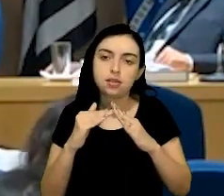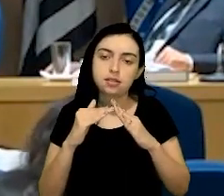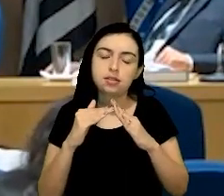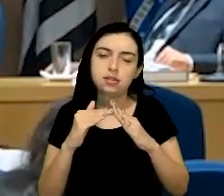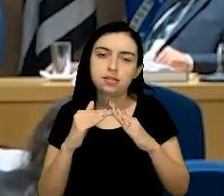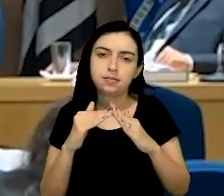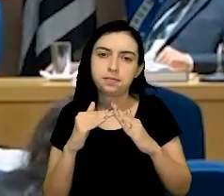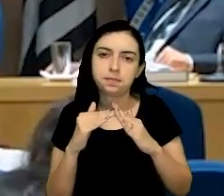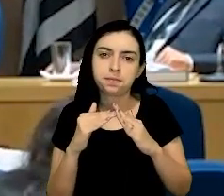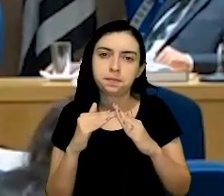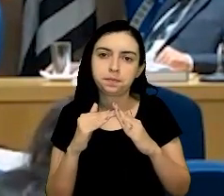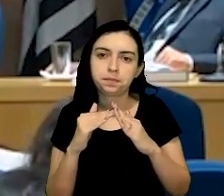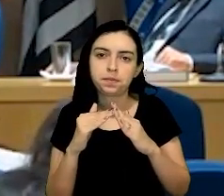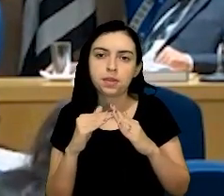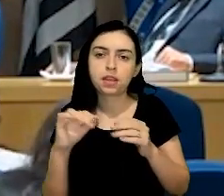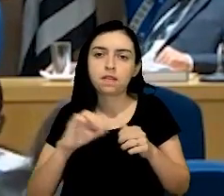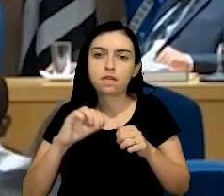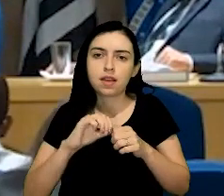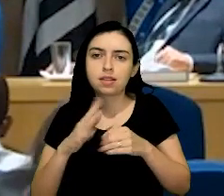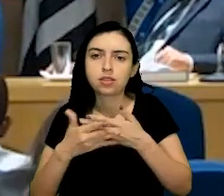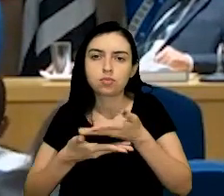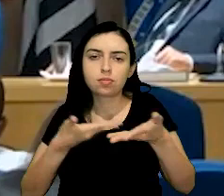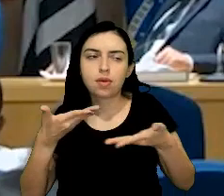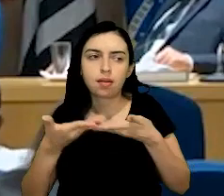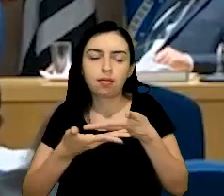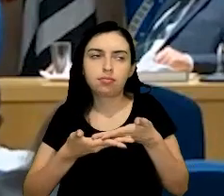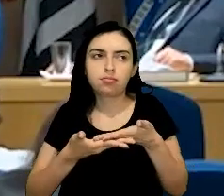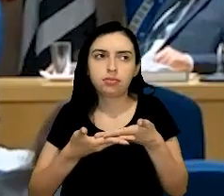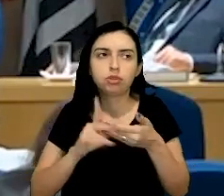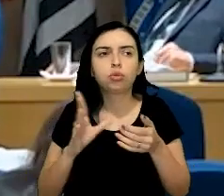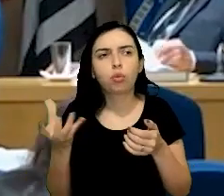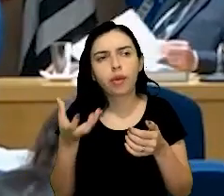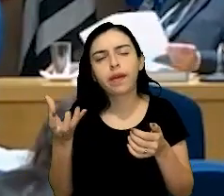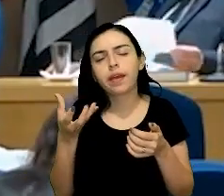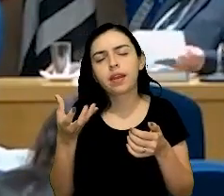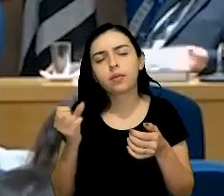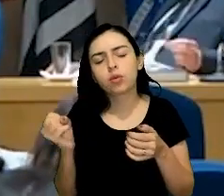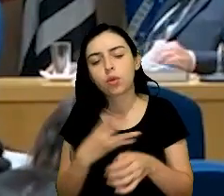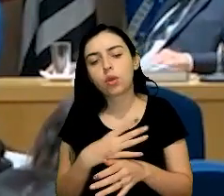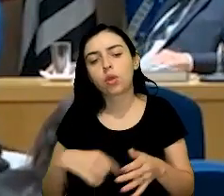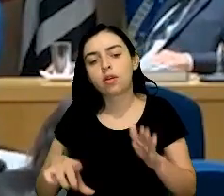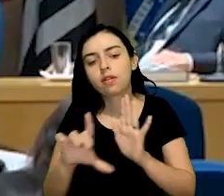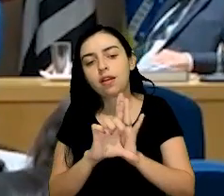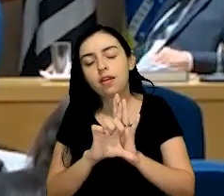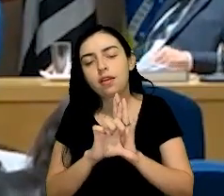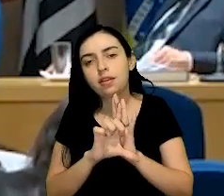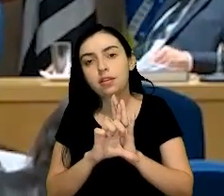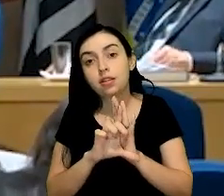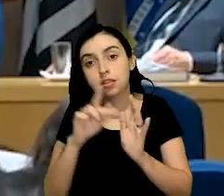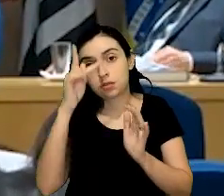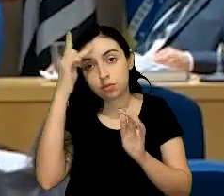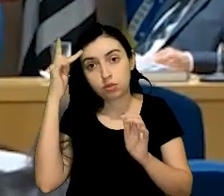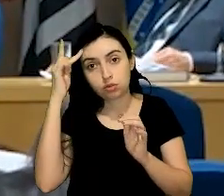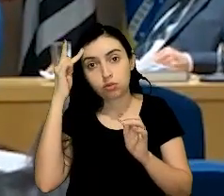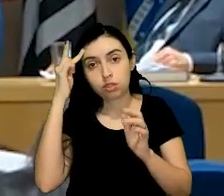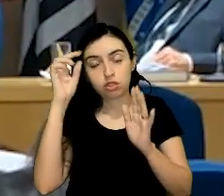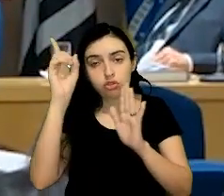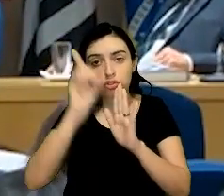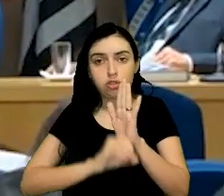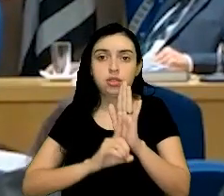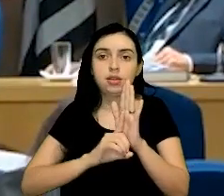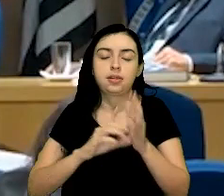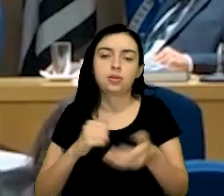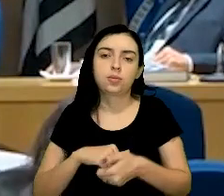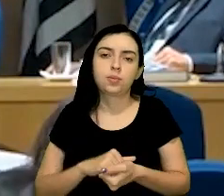ele faz parte do que nós queremos com essa nova lei, que eles sejam sujeitos de direitos. Então, esse é um ponto